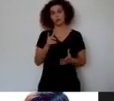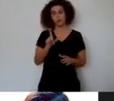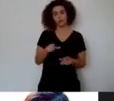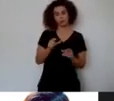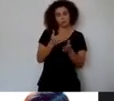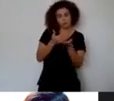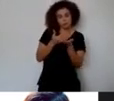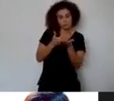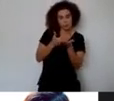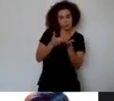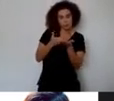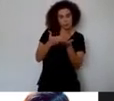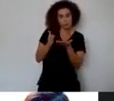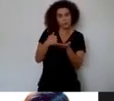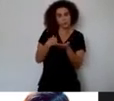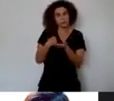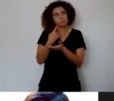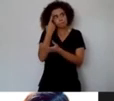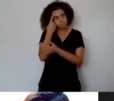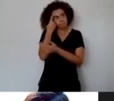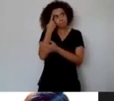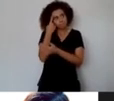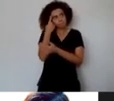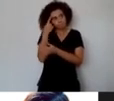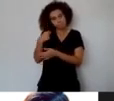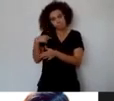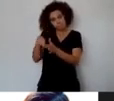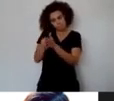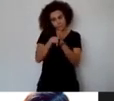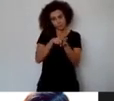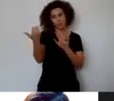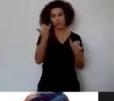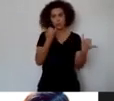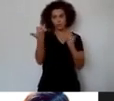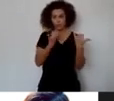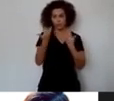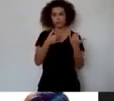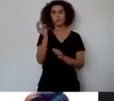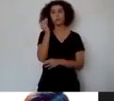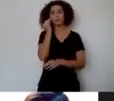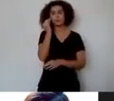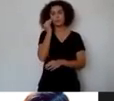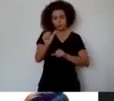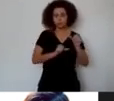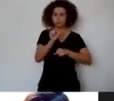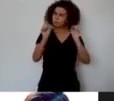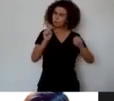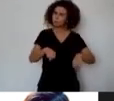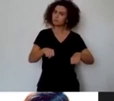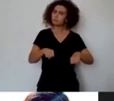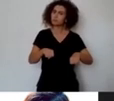gente poder continuar correndo atrás, continuar buscando informação e tentar fazer algo assim, nem que